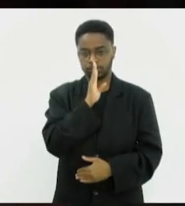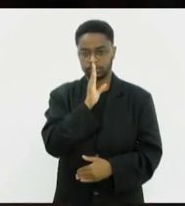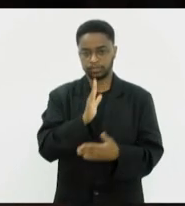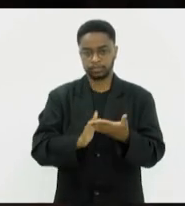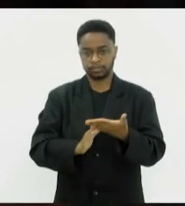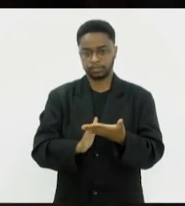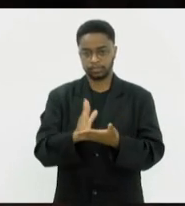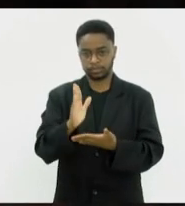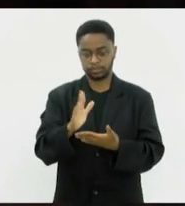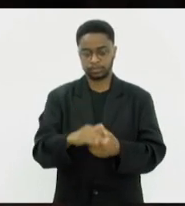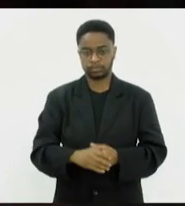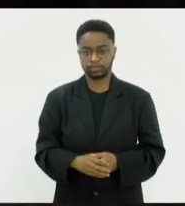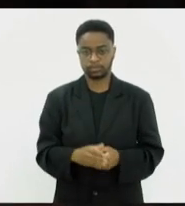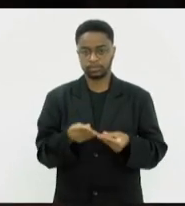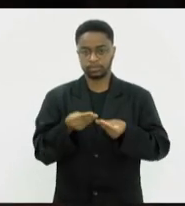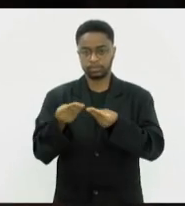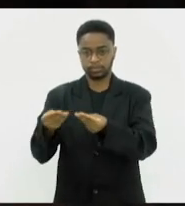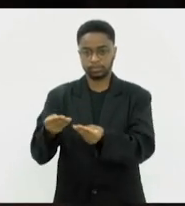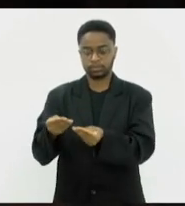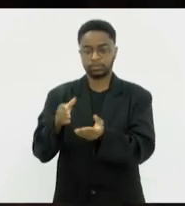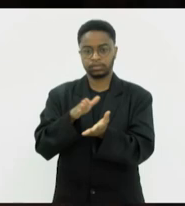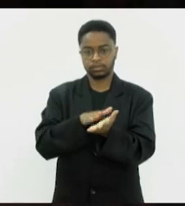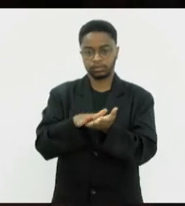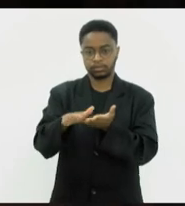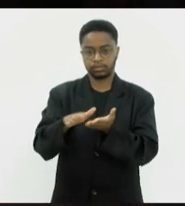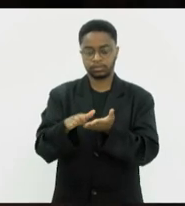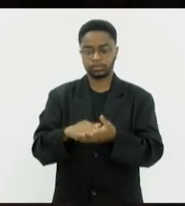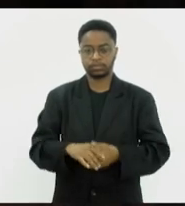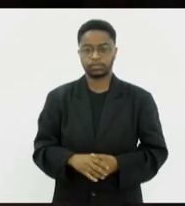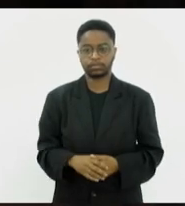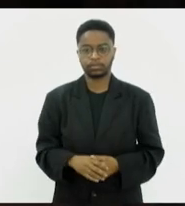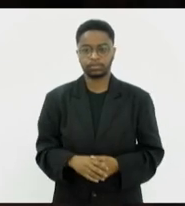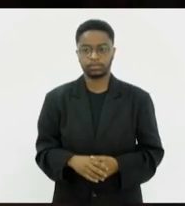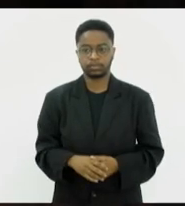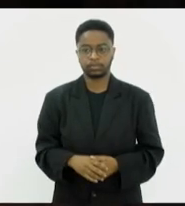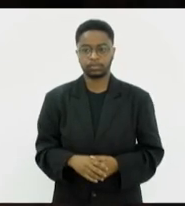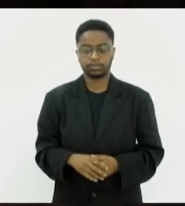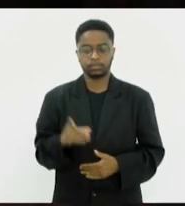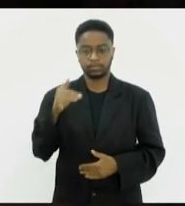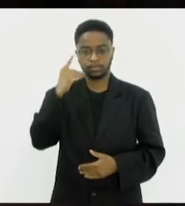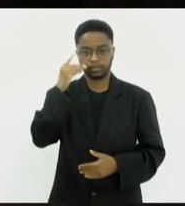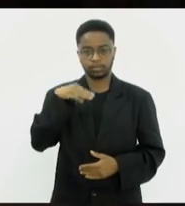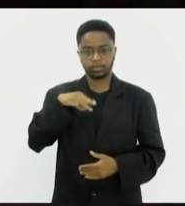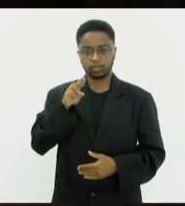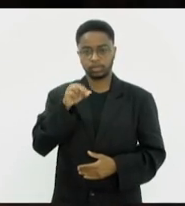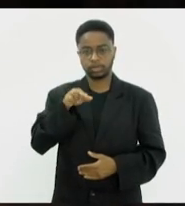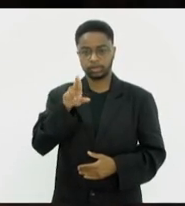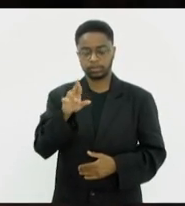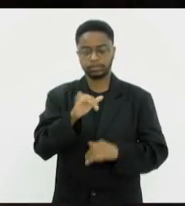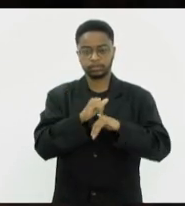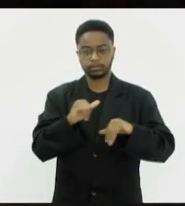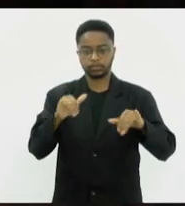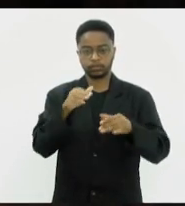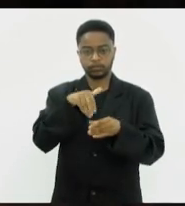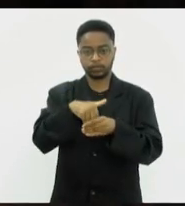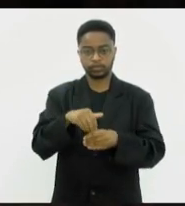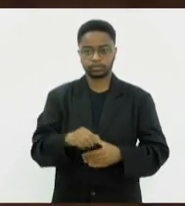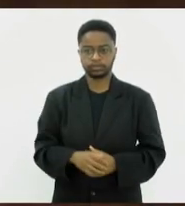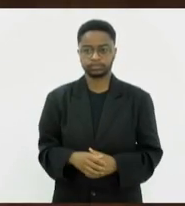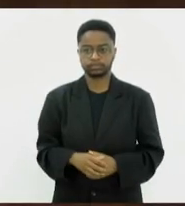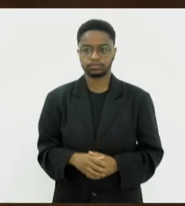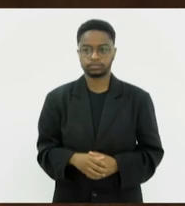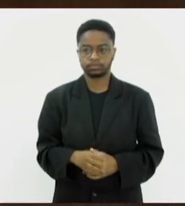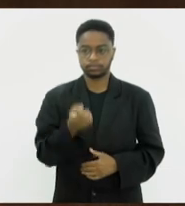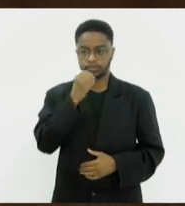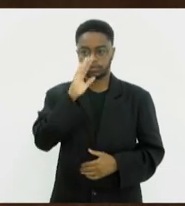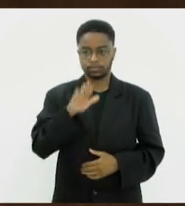estão. Aprovado, vai à promulgação. Deputado Munir Neto, para a declaração de voto.